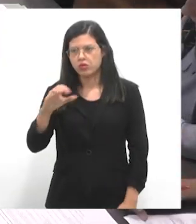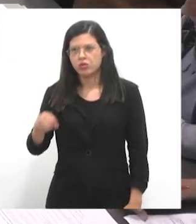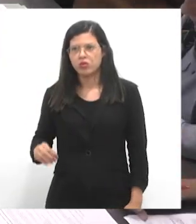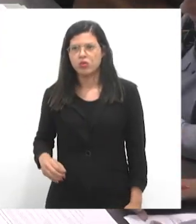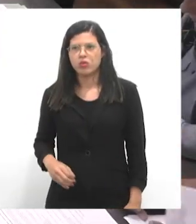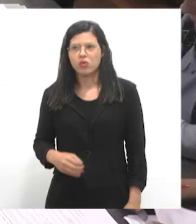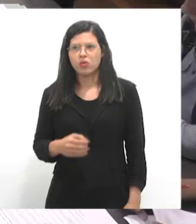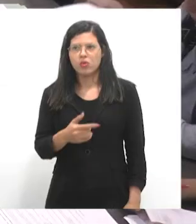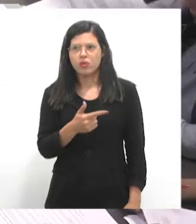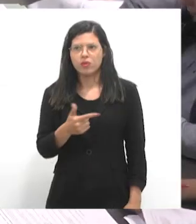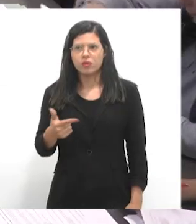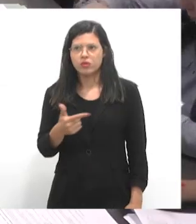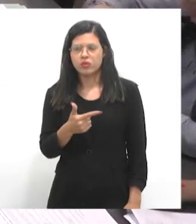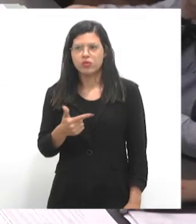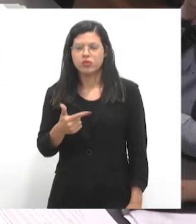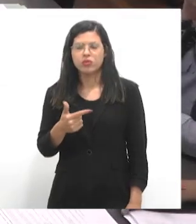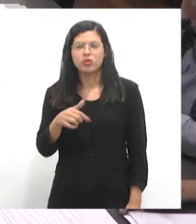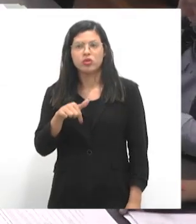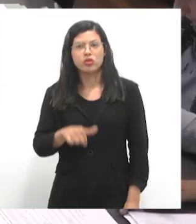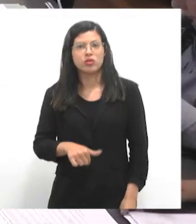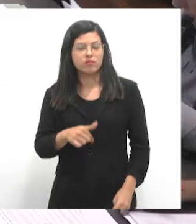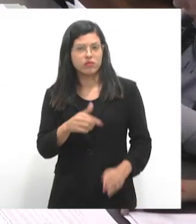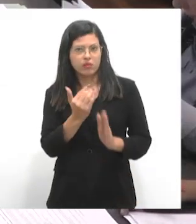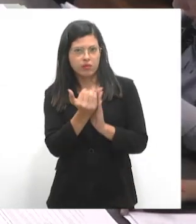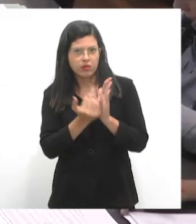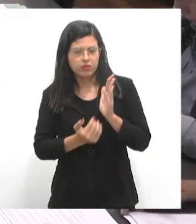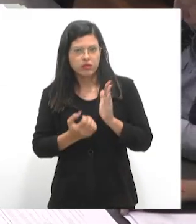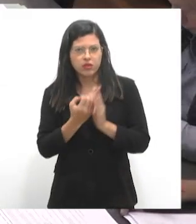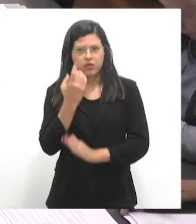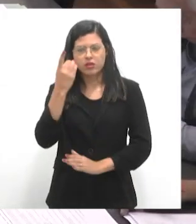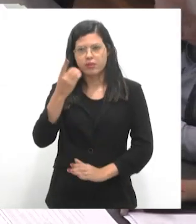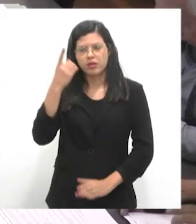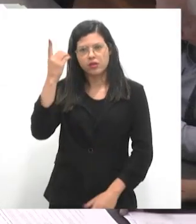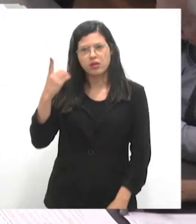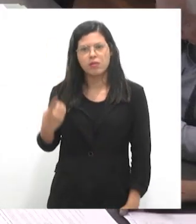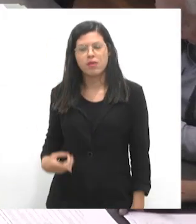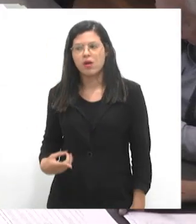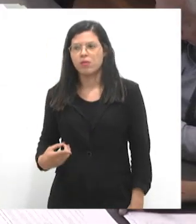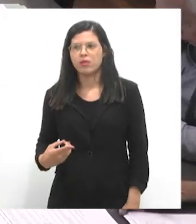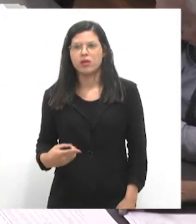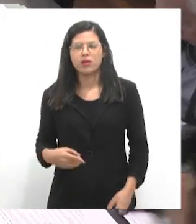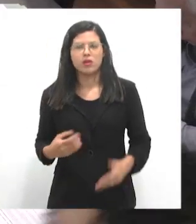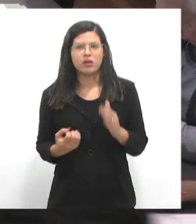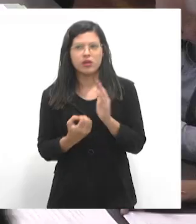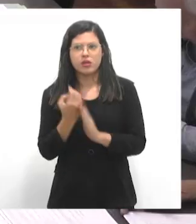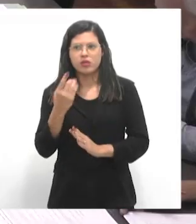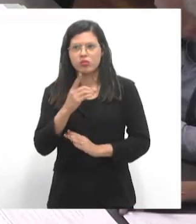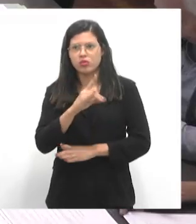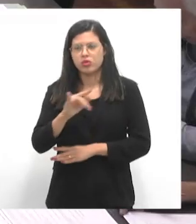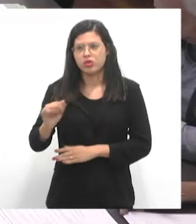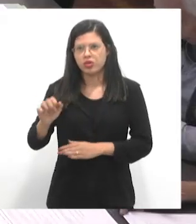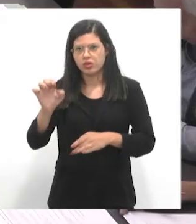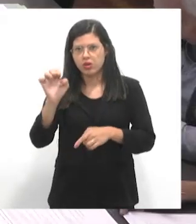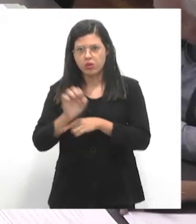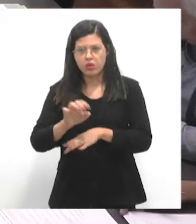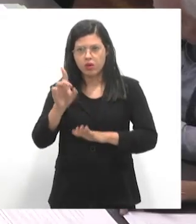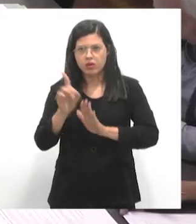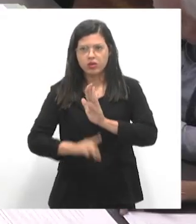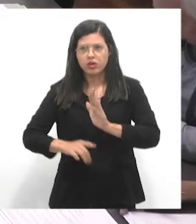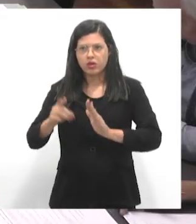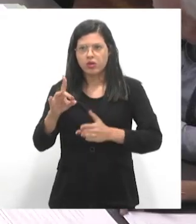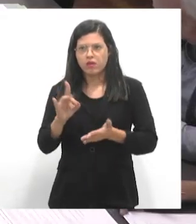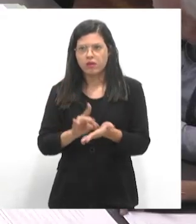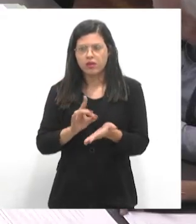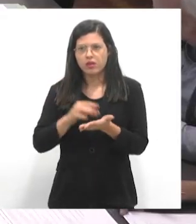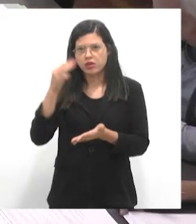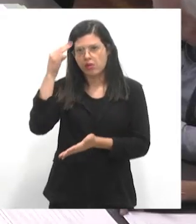pauta, 4962 de 2025, de autoria da deputada Dani Balbi, que institui o Dia Estadual de Direito à Verdade, Memória, Justiça